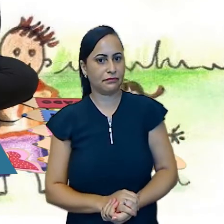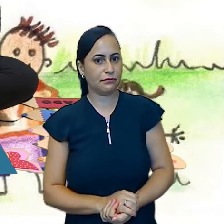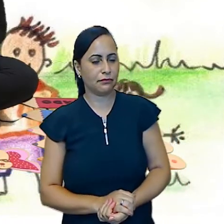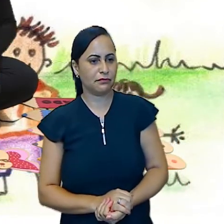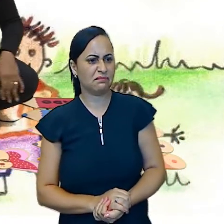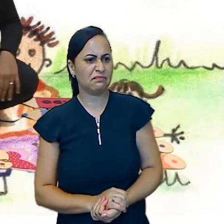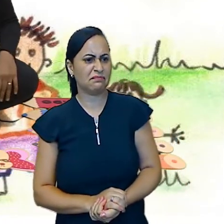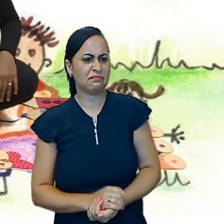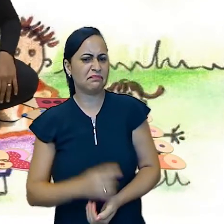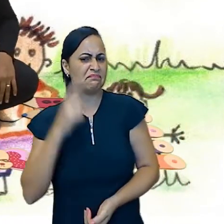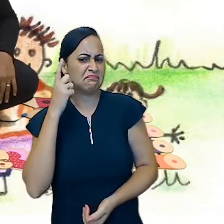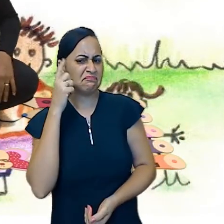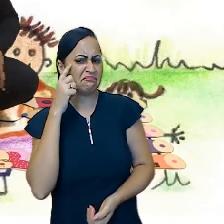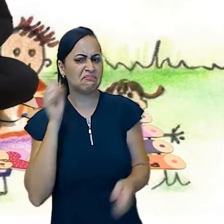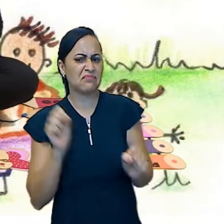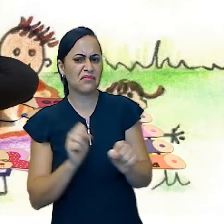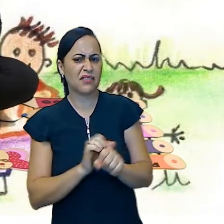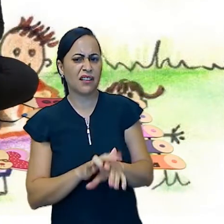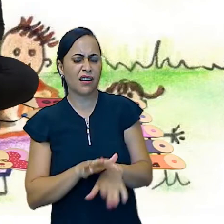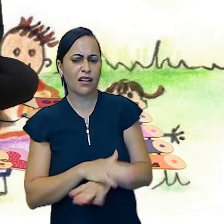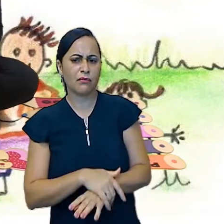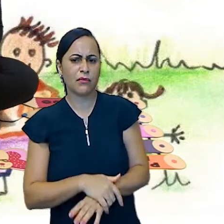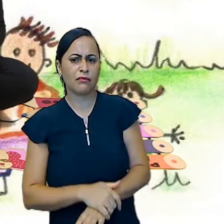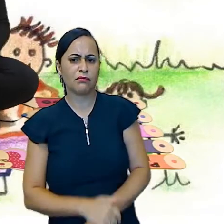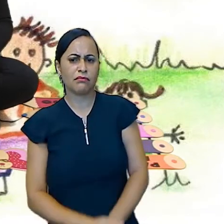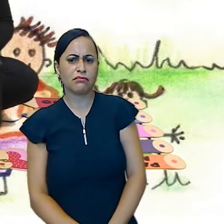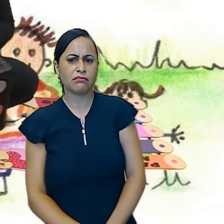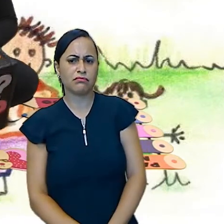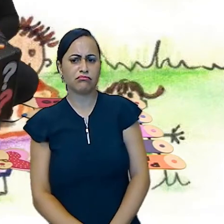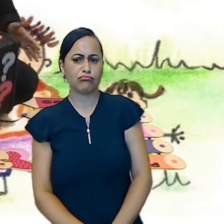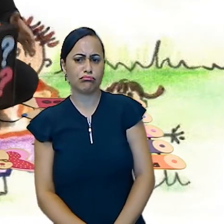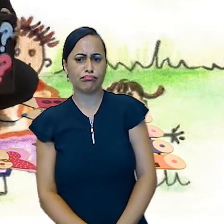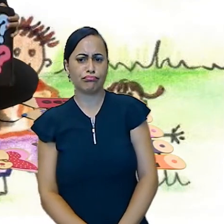Acho que acabou. Deixa eu ver. Tem certeza?